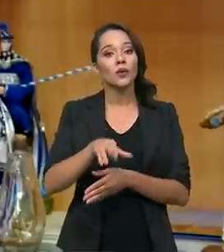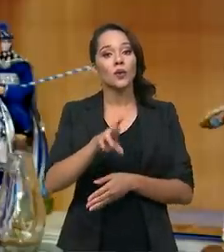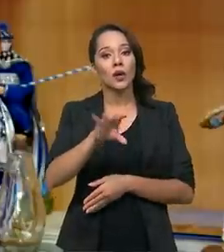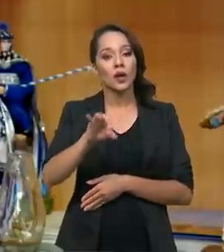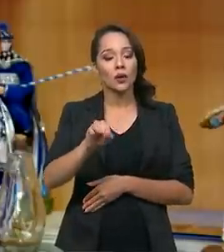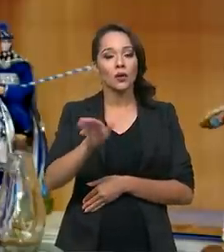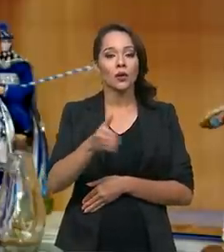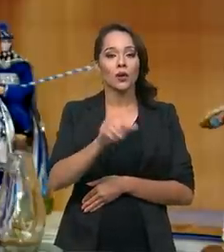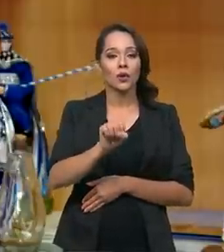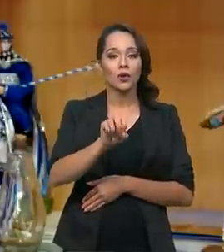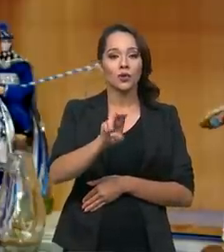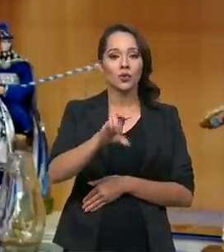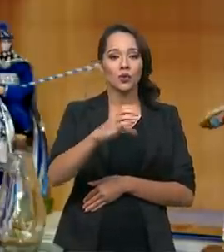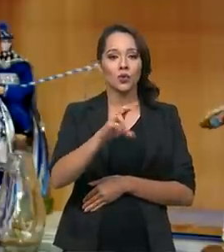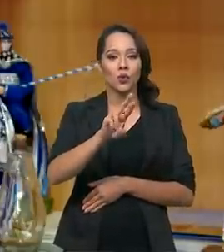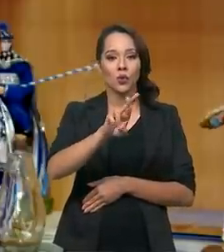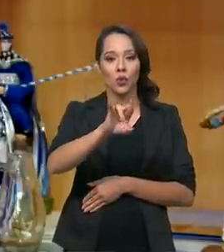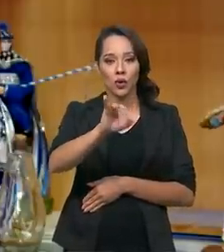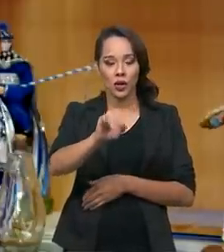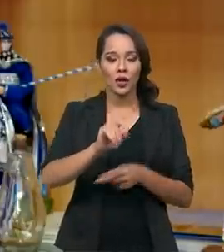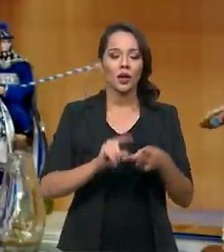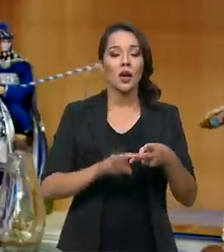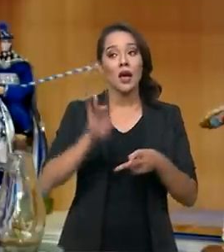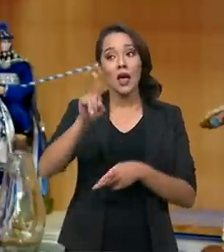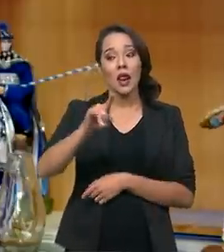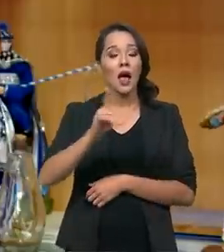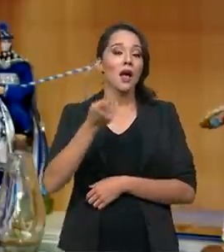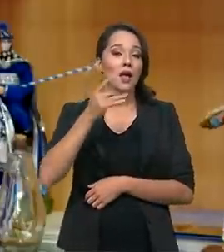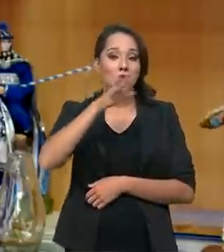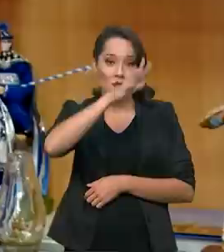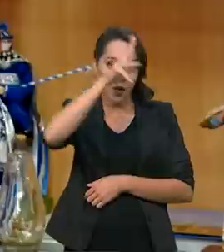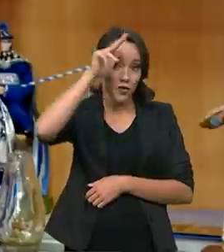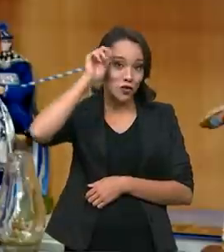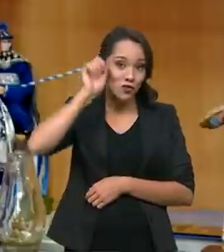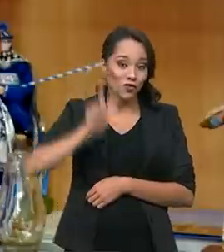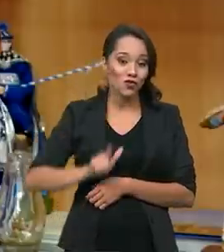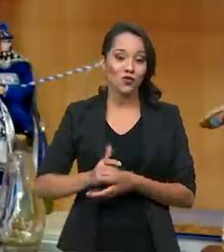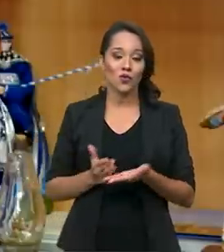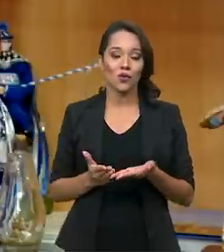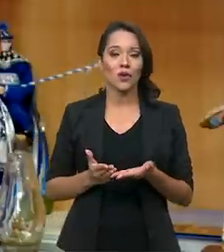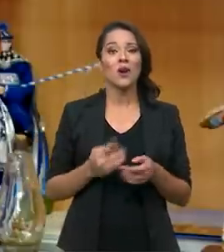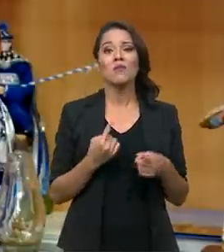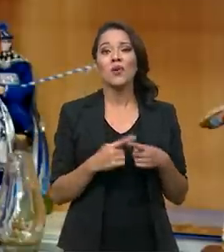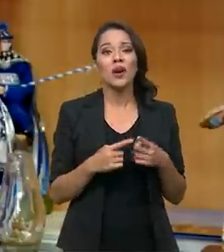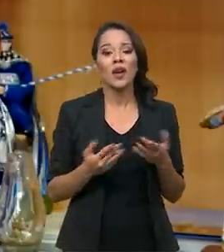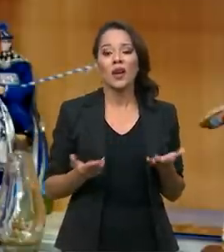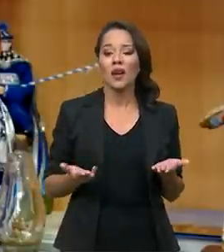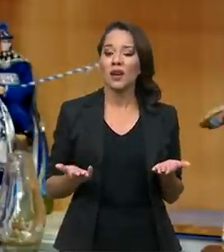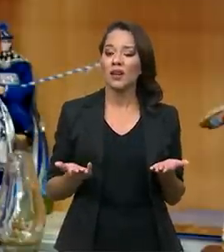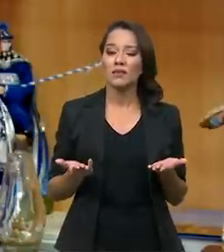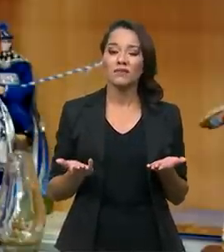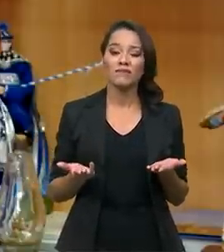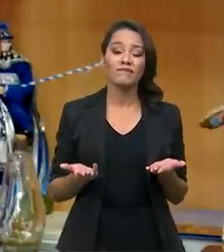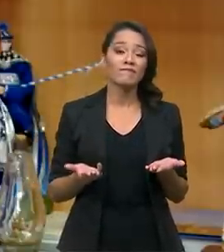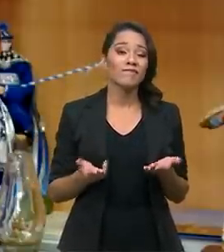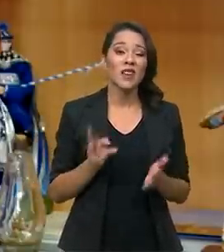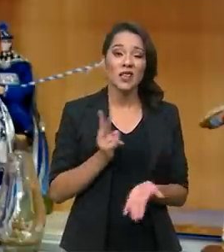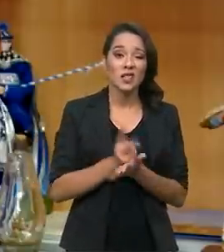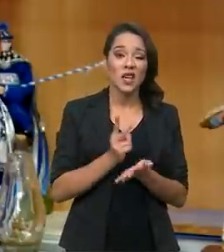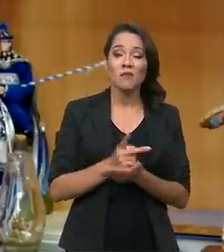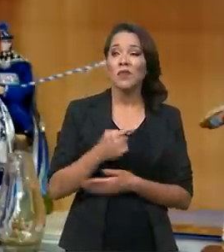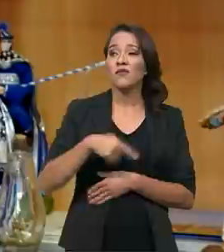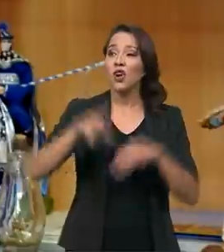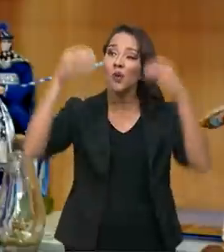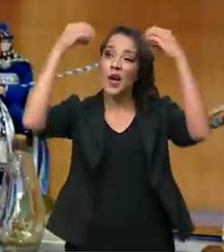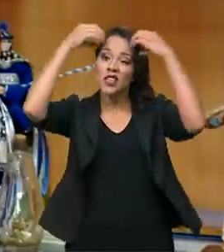em Nova no Rio da Prata Eu Mato Grosso do Sul porque sempre